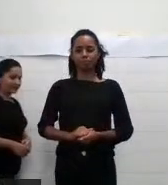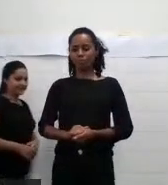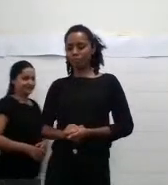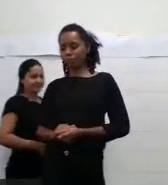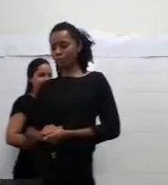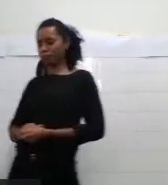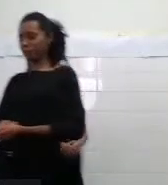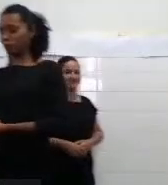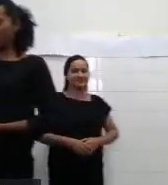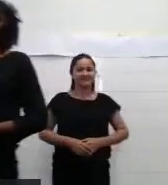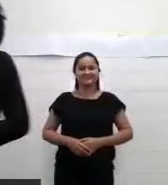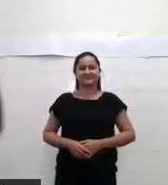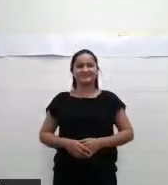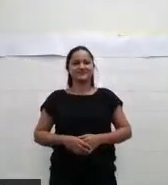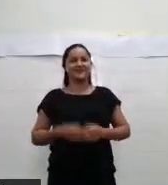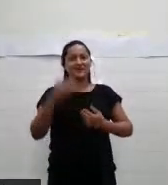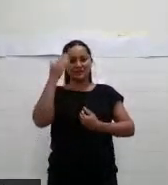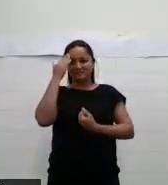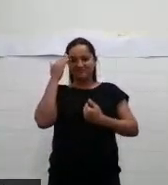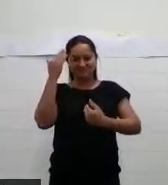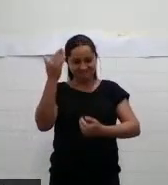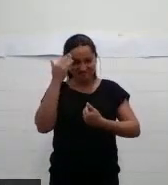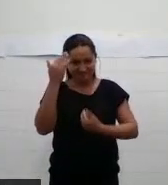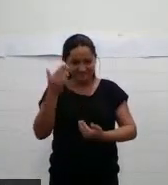muito obrigada.